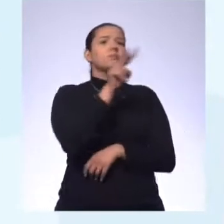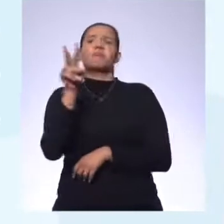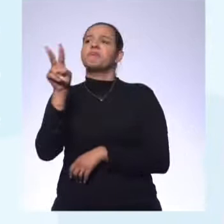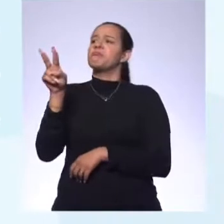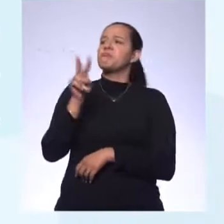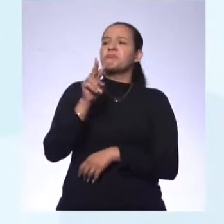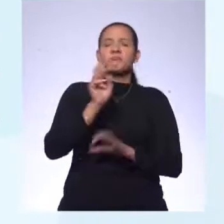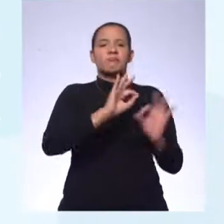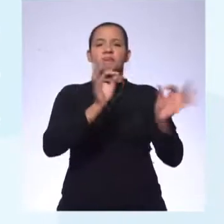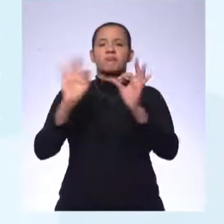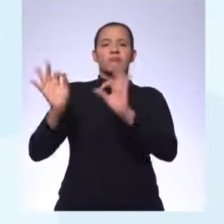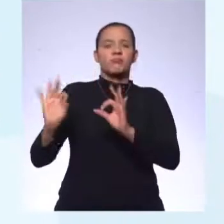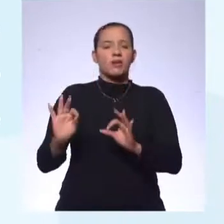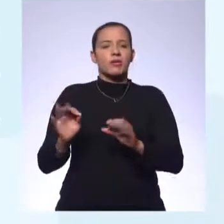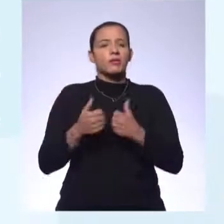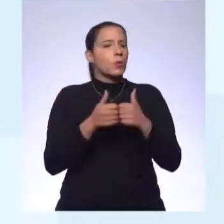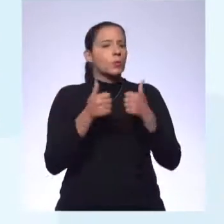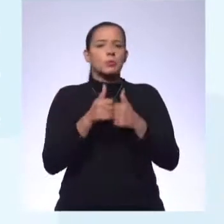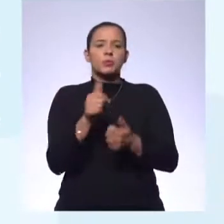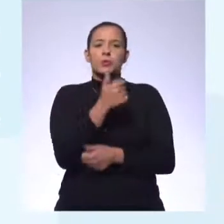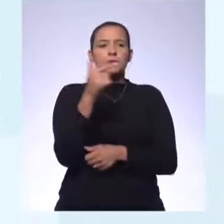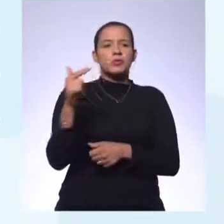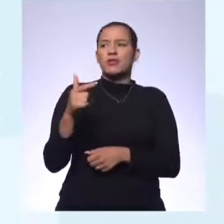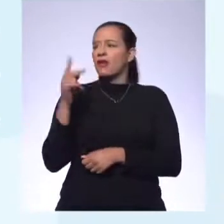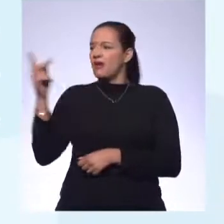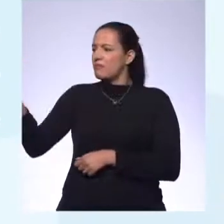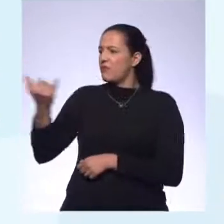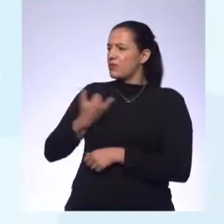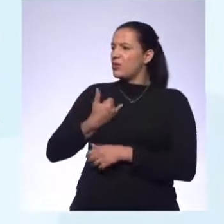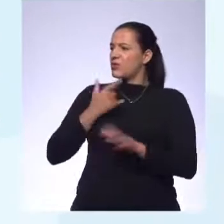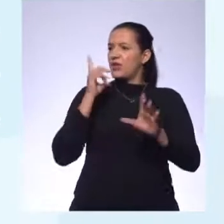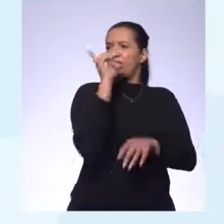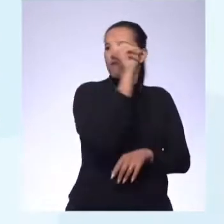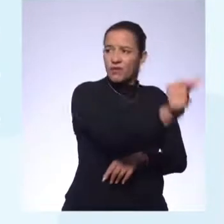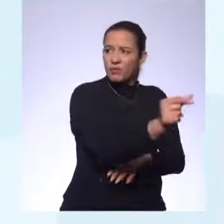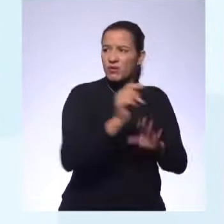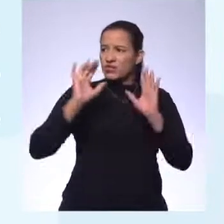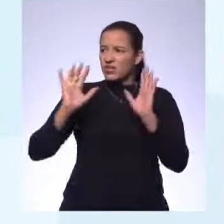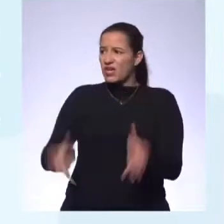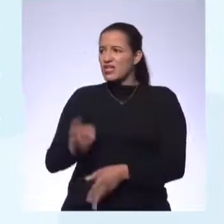empregado a quem me dirigi respondeu: partiu há 5 minutos.